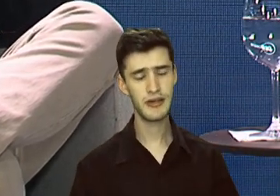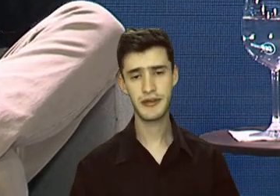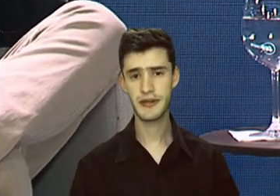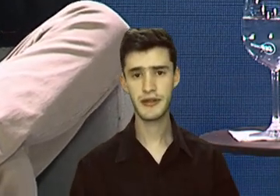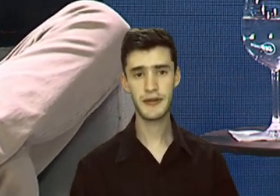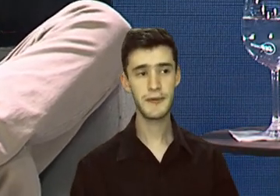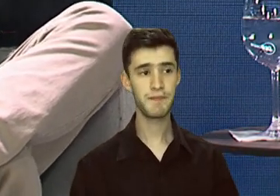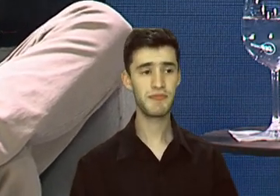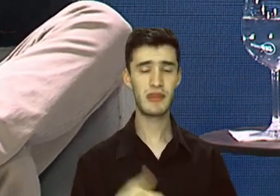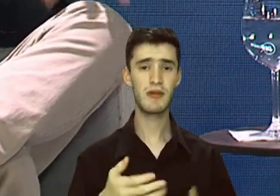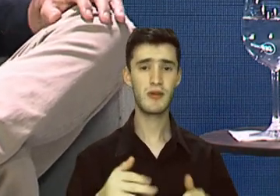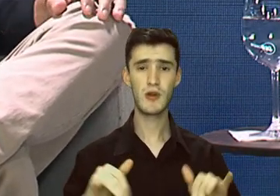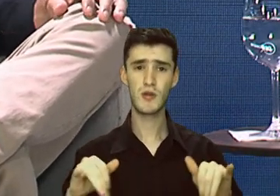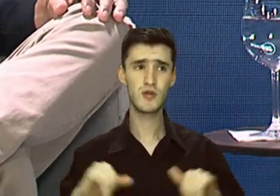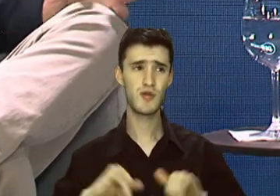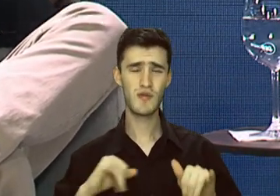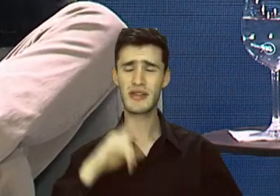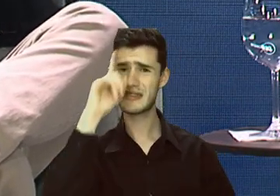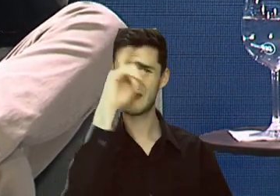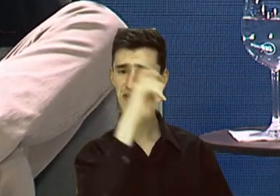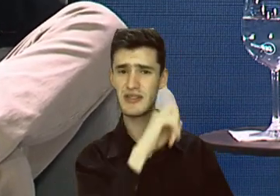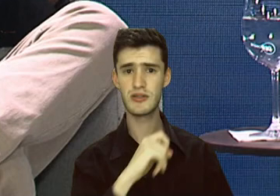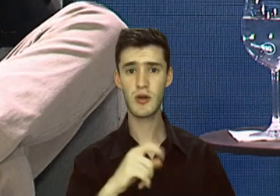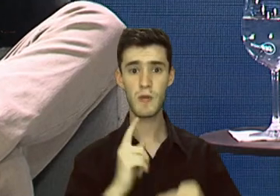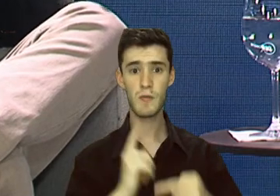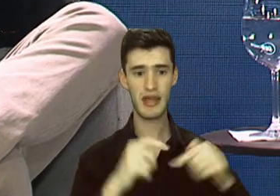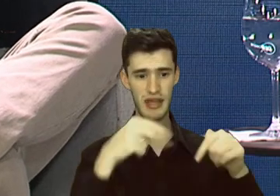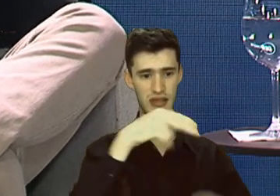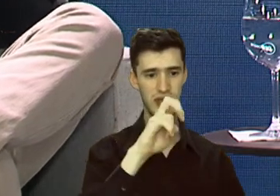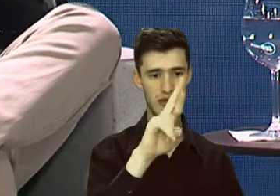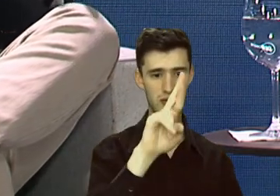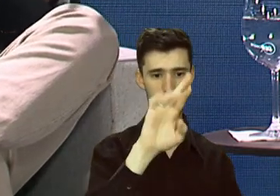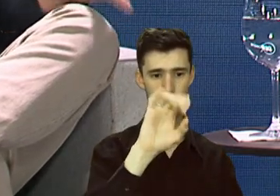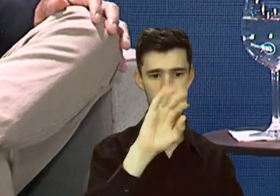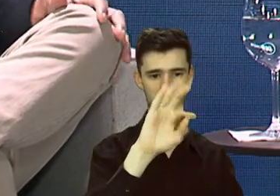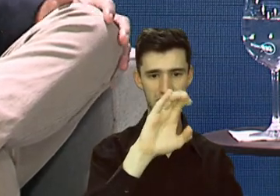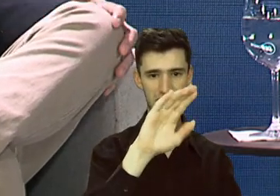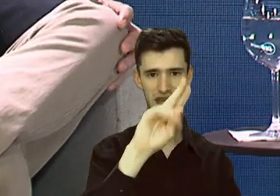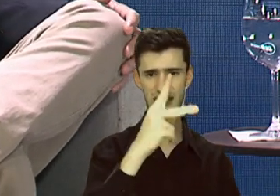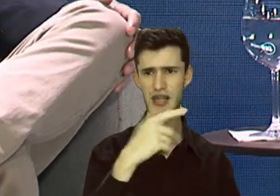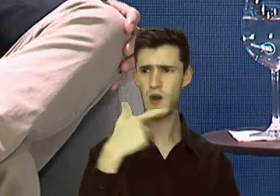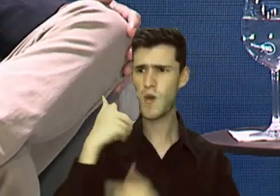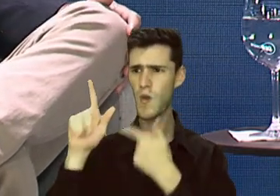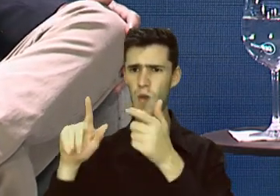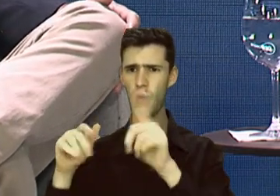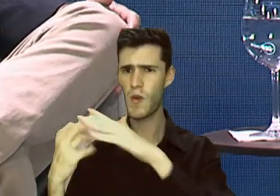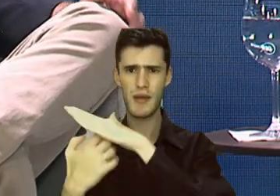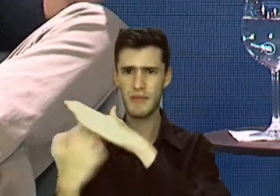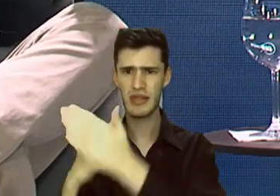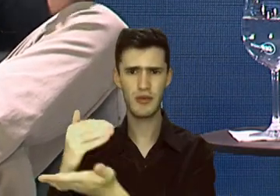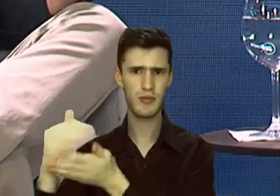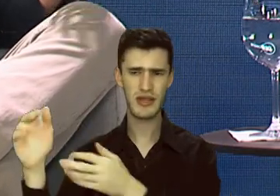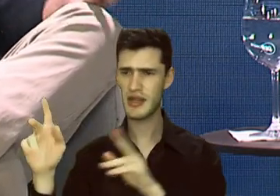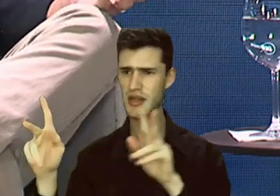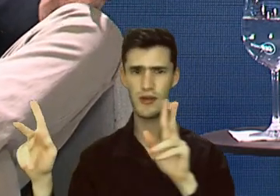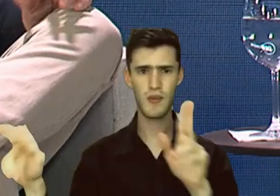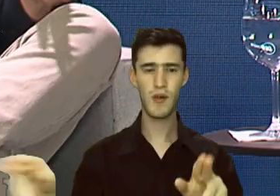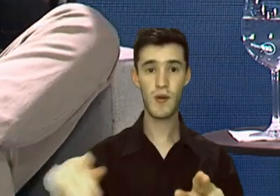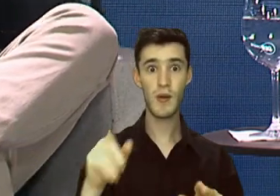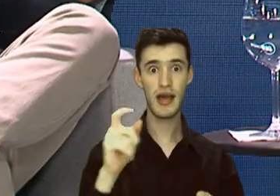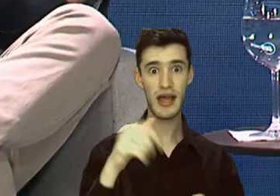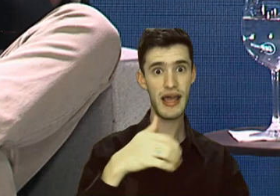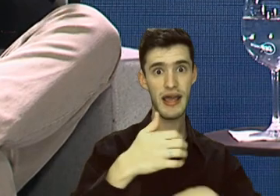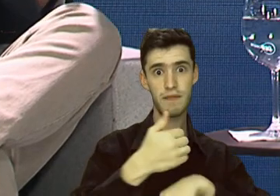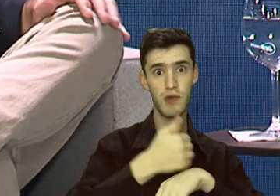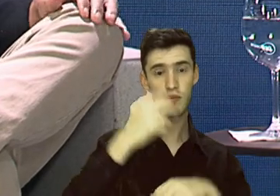a neurotec como todo Startup é cacau intelectual intensivo né então a gente vive disso E aí sim